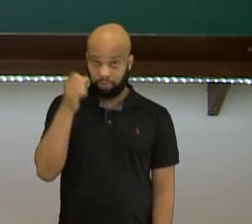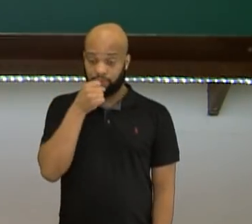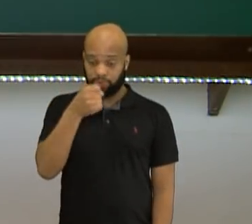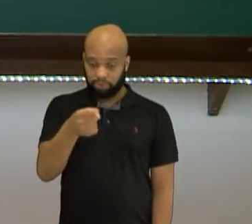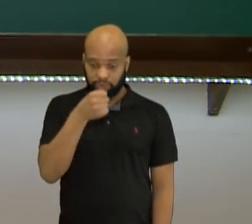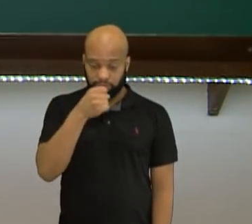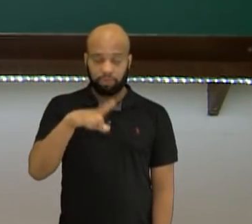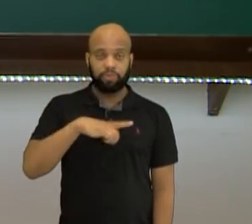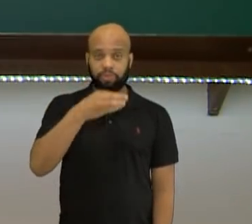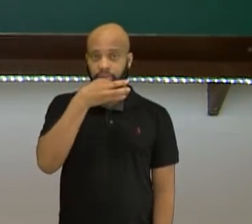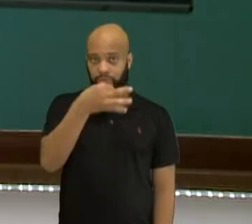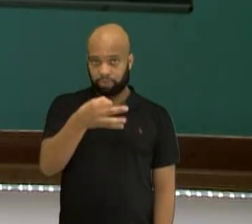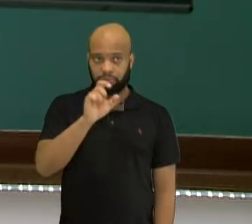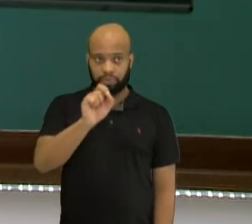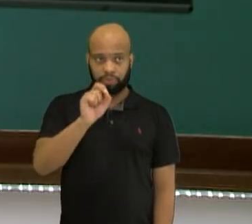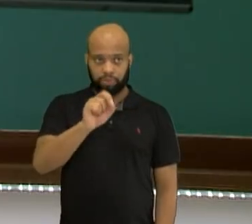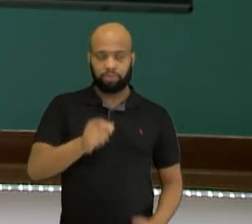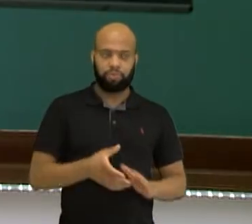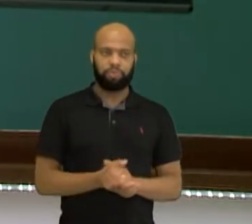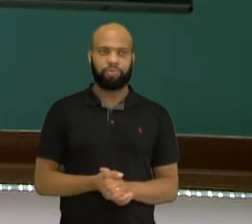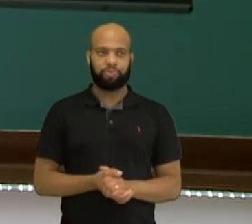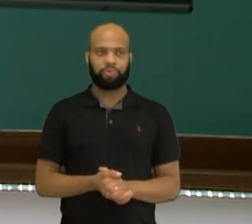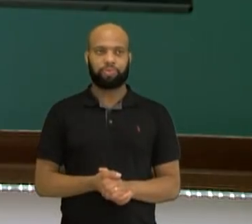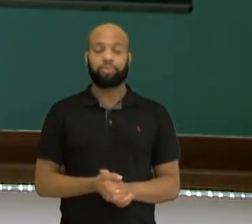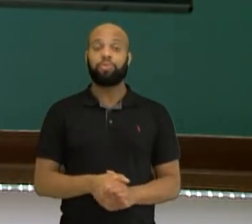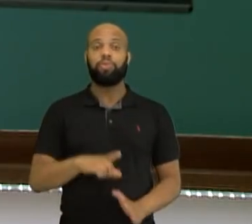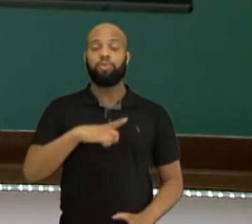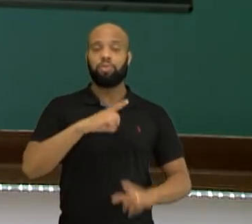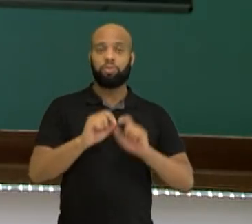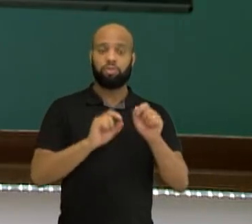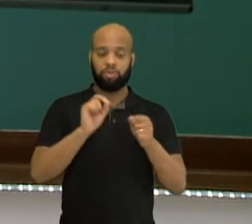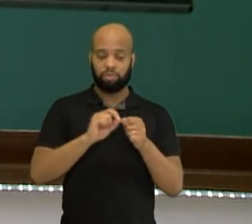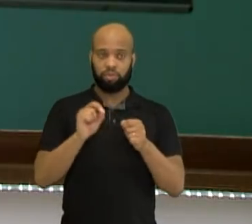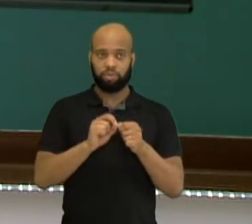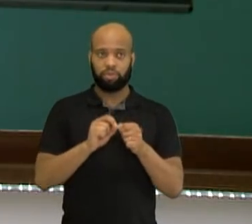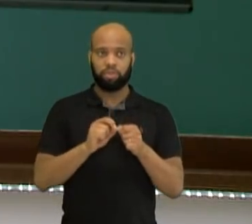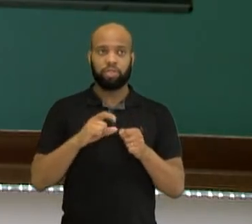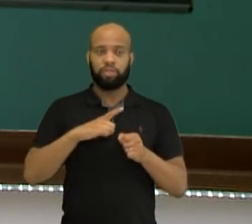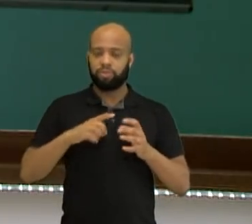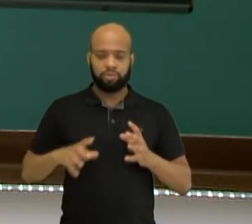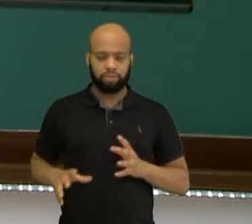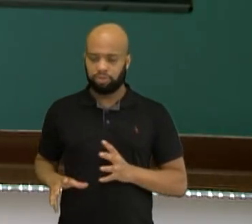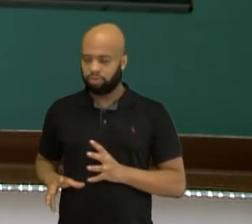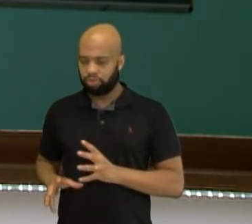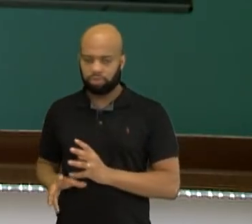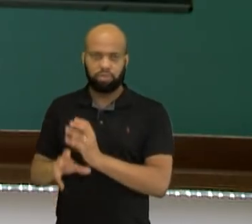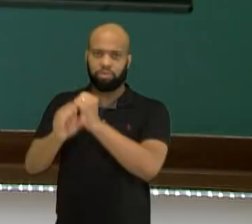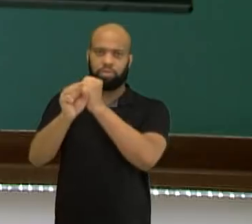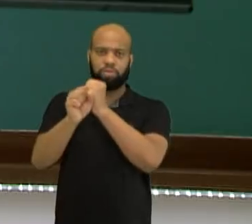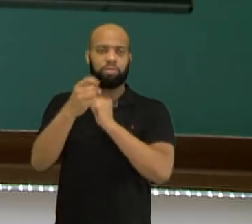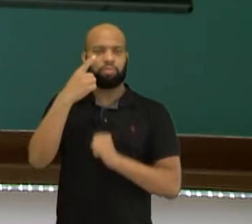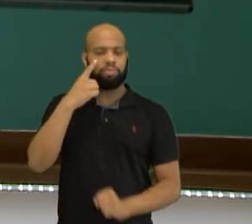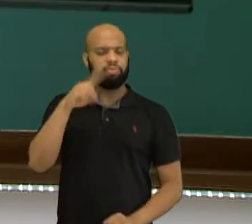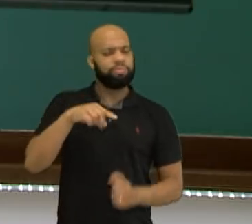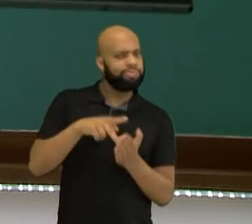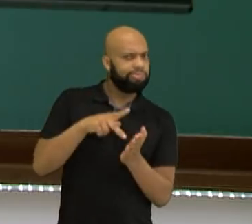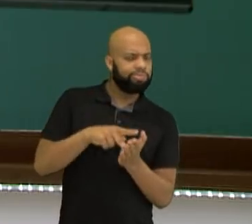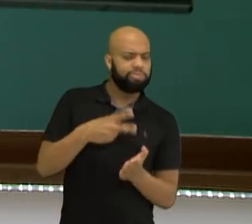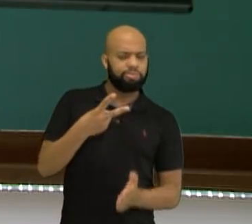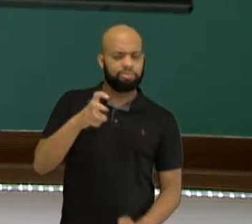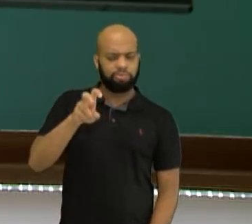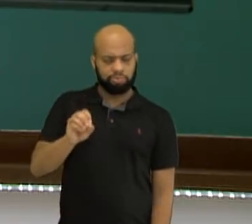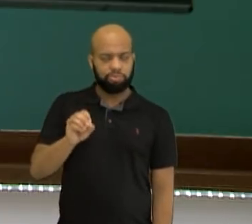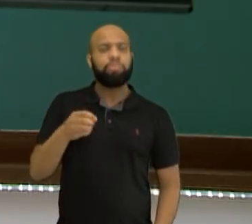seguintes opiniões aqui, certo? Uma coisa que eu preciso fazer sempre é somar essas quantidades para ver se dá o 250. Por